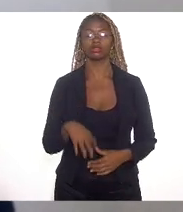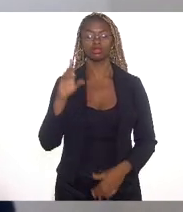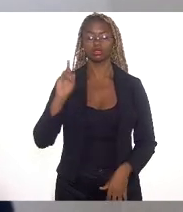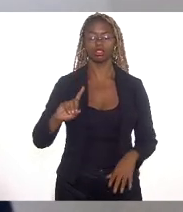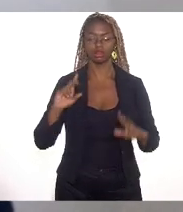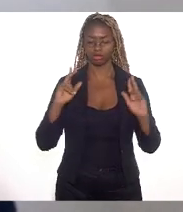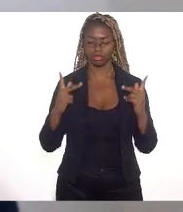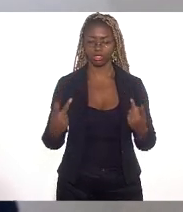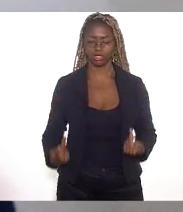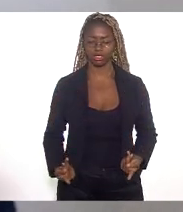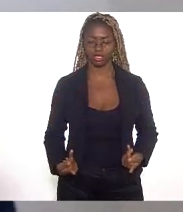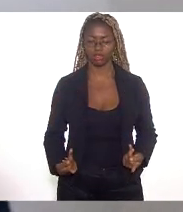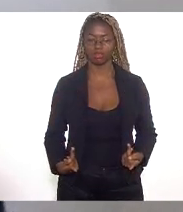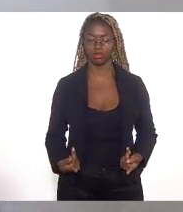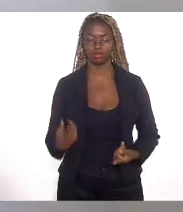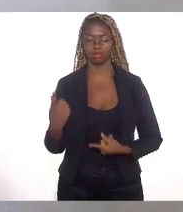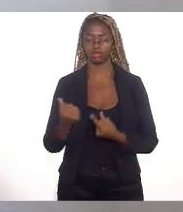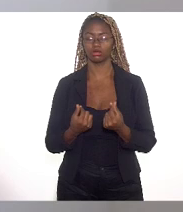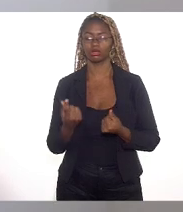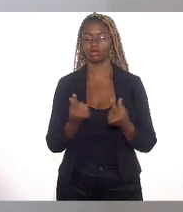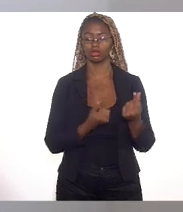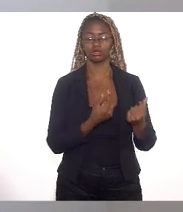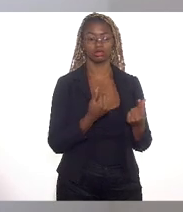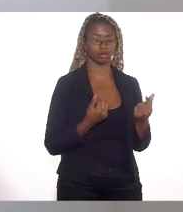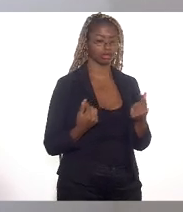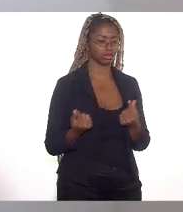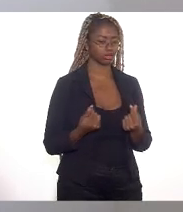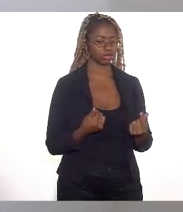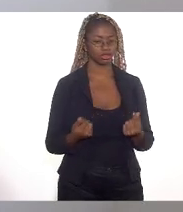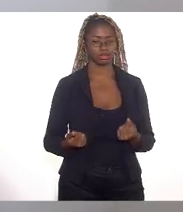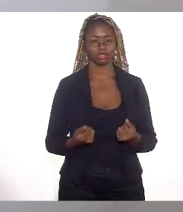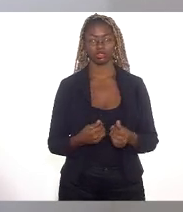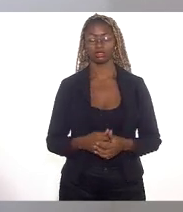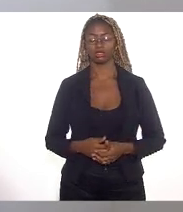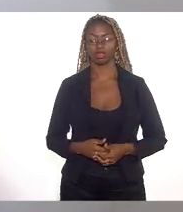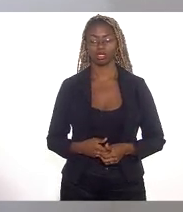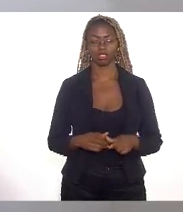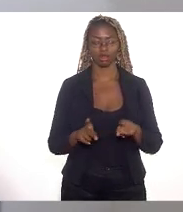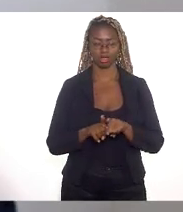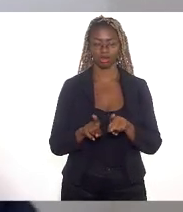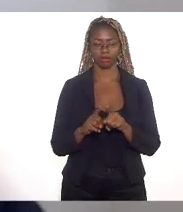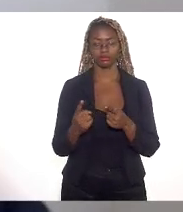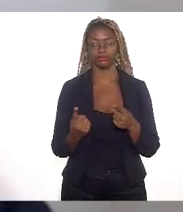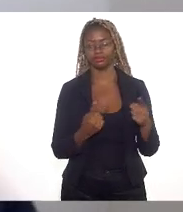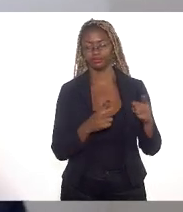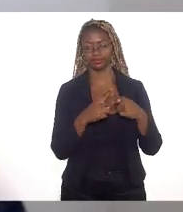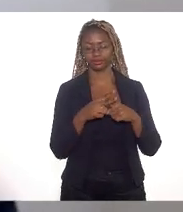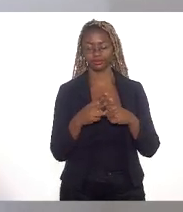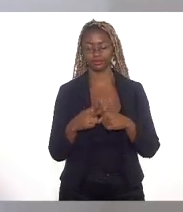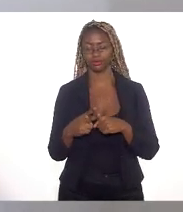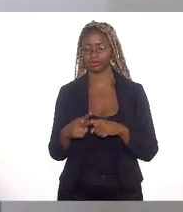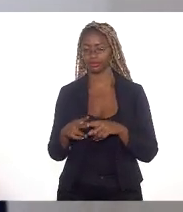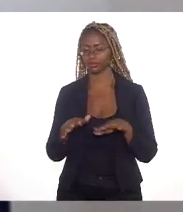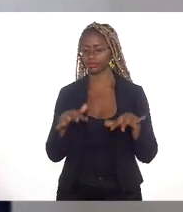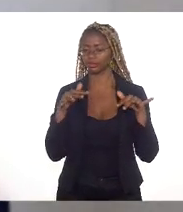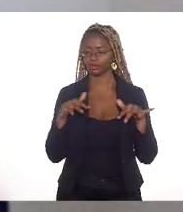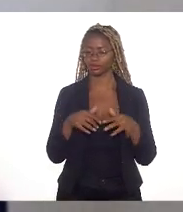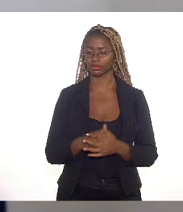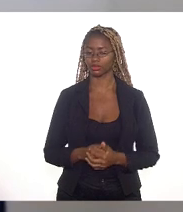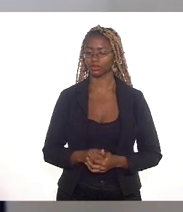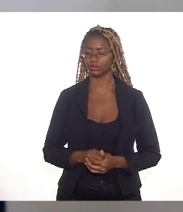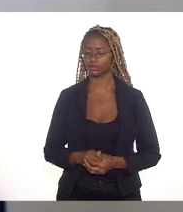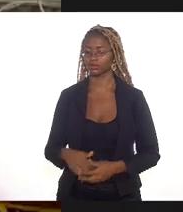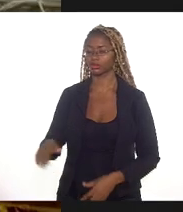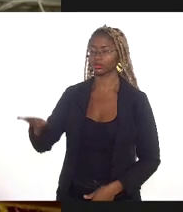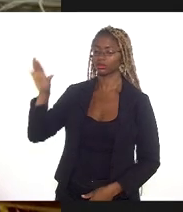Direitos Humanos e de Orçamento, Finanças, Fiscalização Financeira e Controle, às emendas de plenário. Para emitir parecer pela Comissão de Constituição... Questão